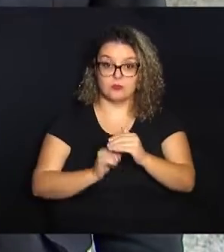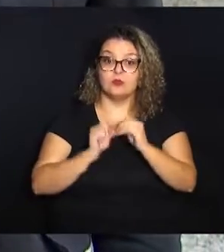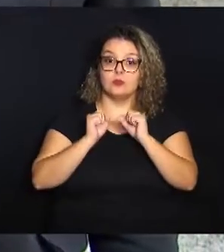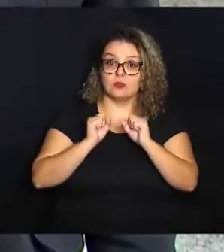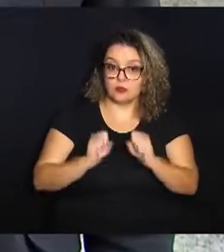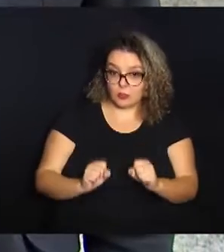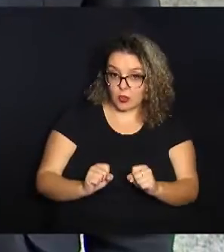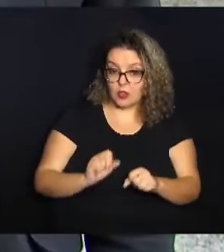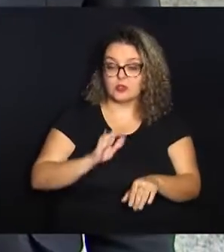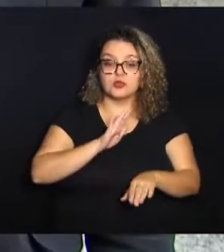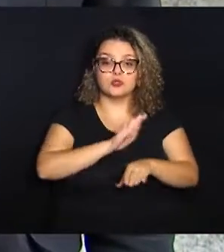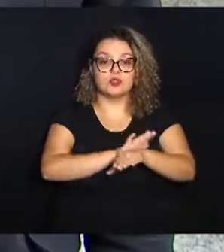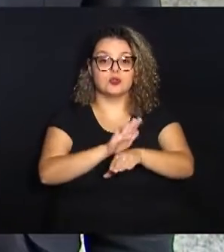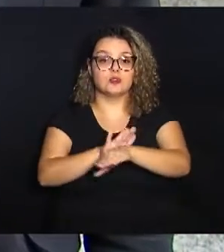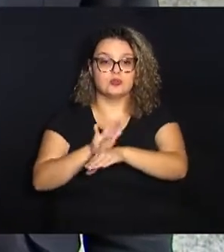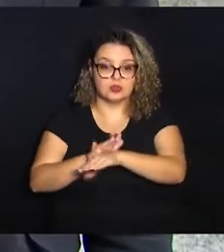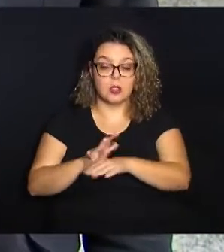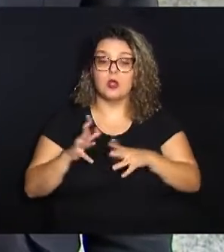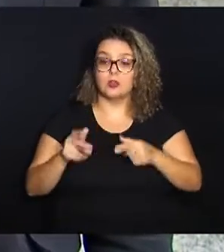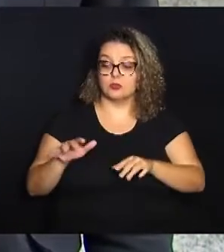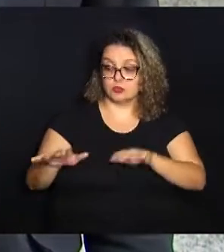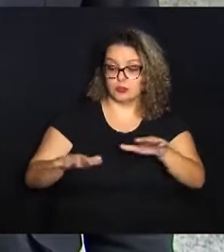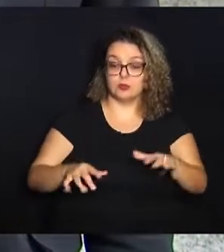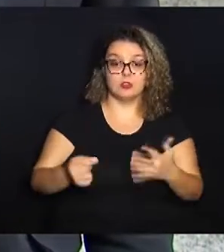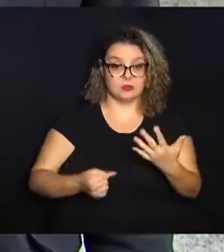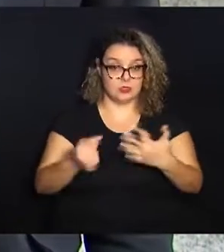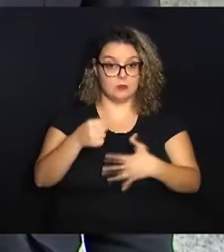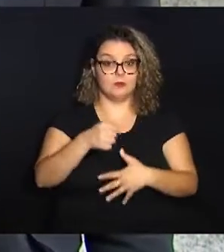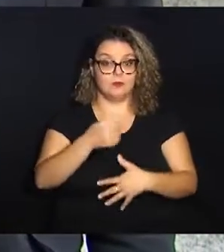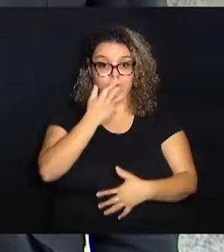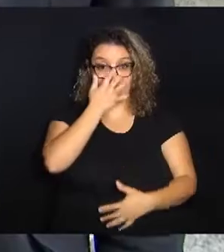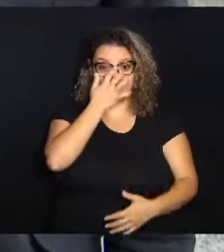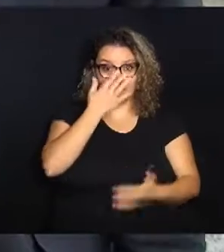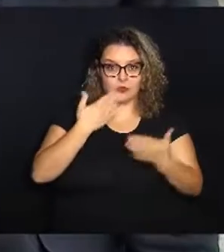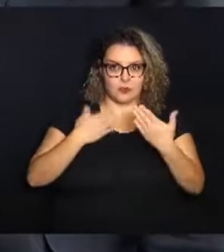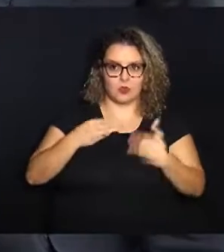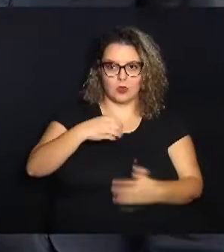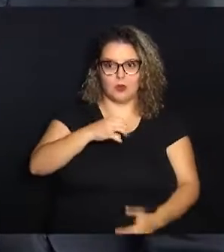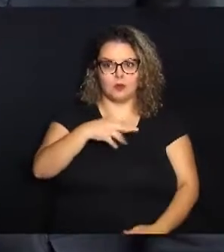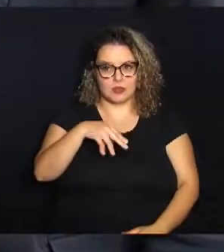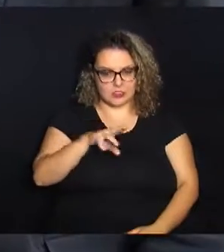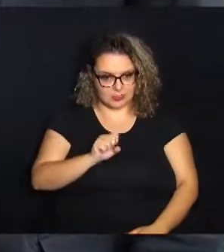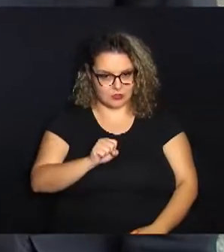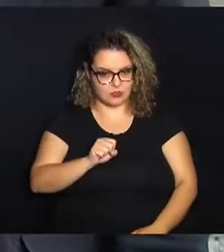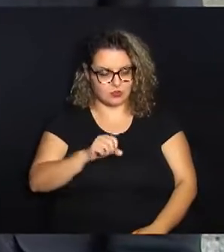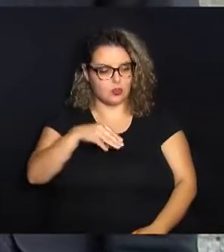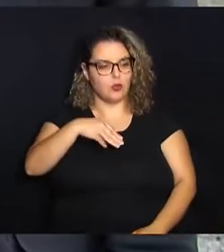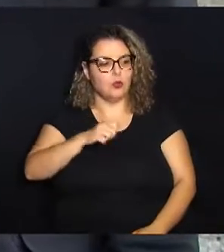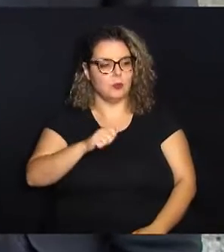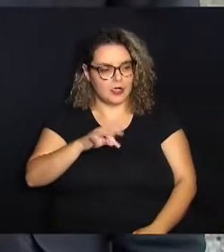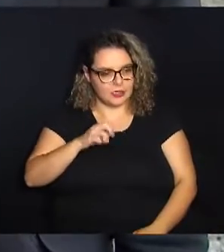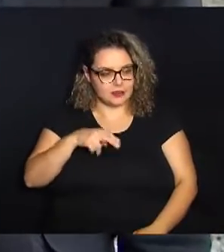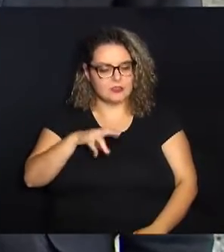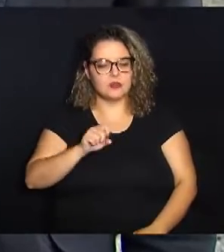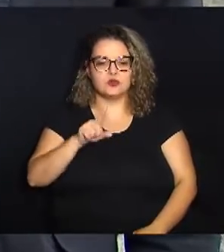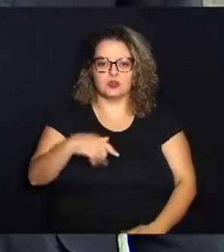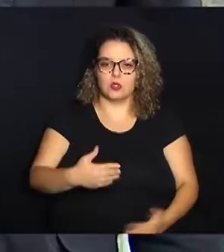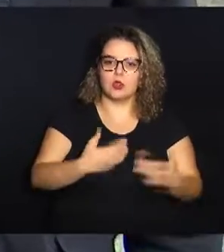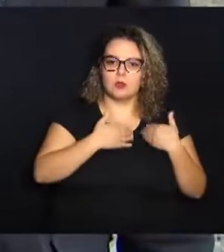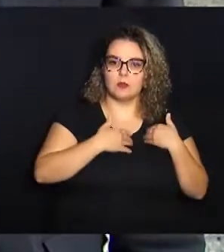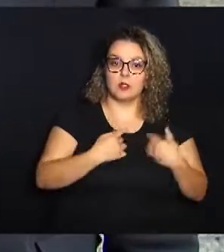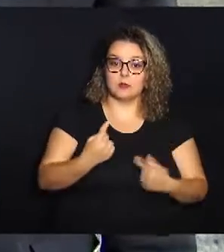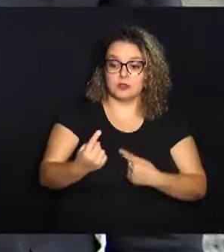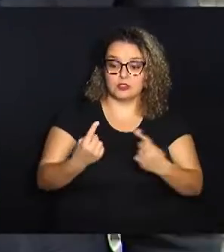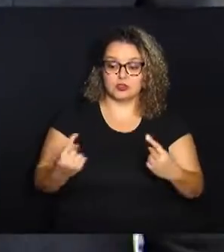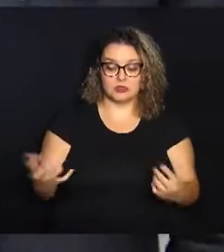pode contribuir em todos esses questionamentos, nós vamos conversar com o Matheus, ele que é o responsável pela vinda de cada uma